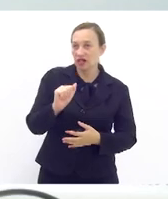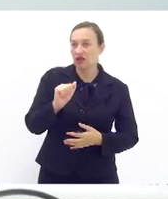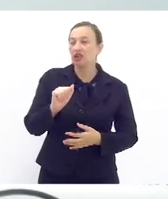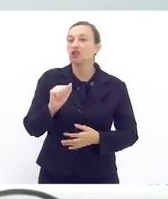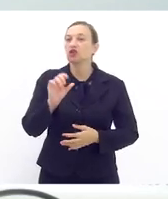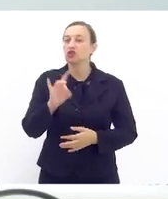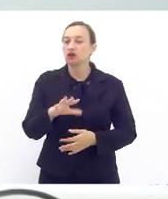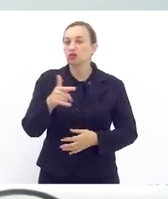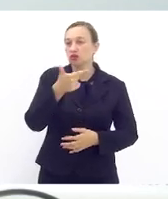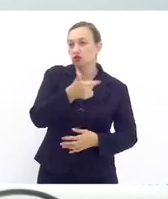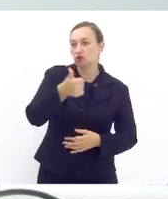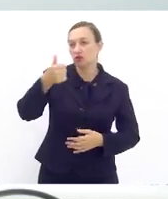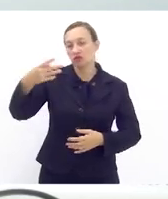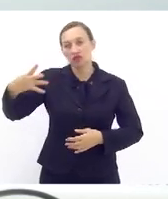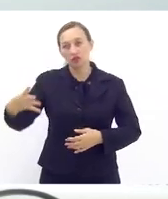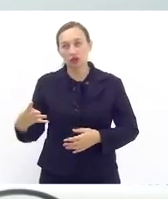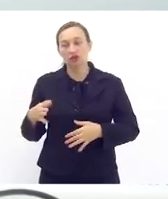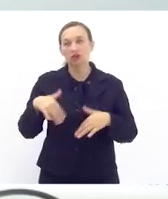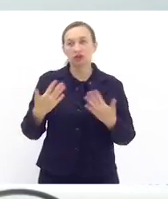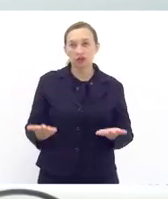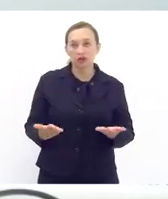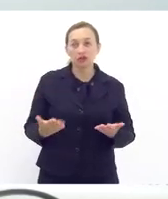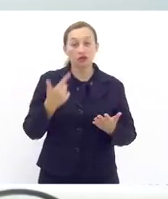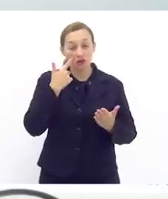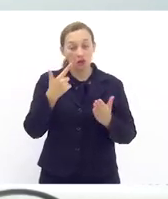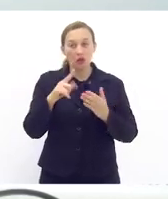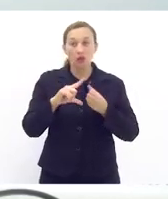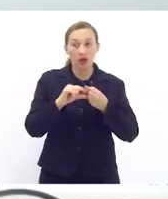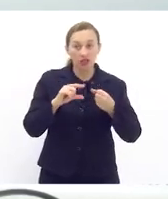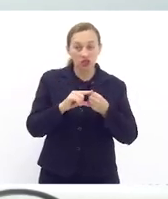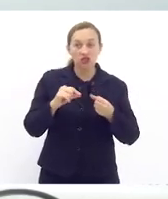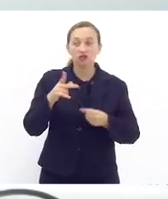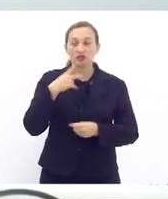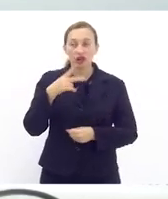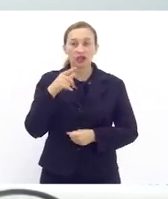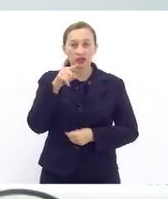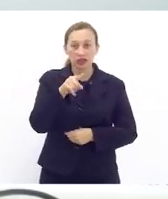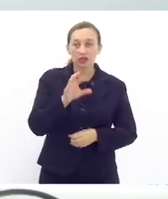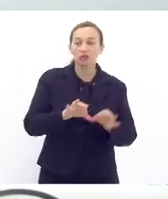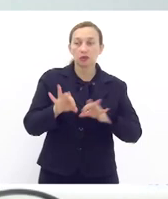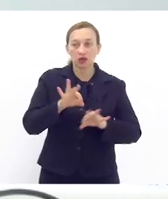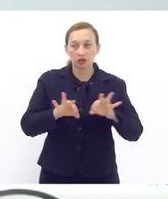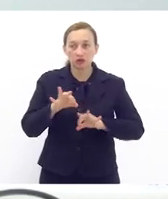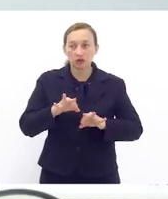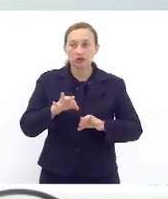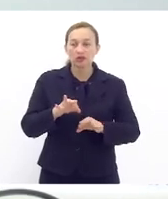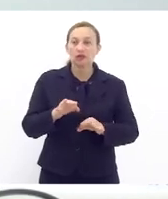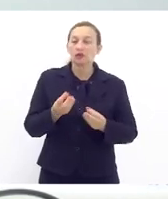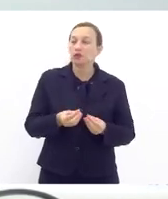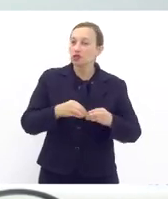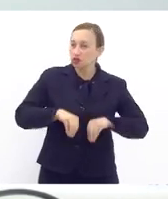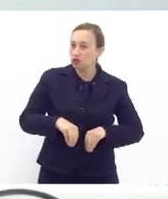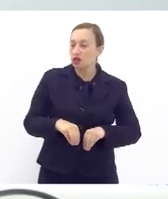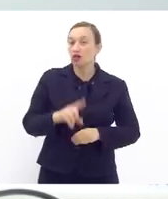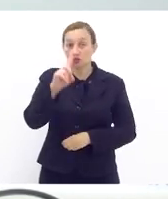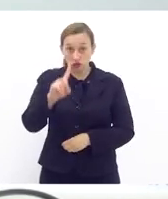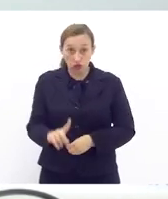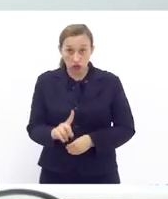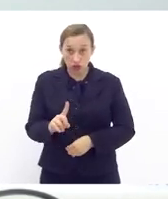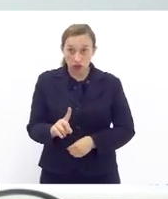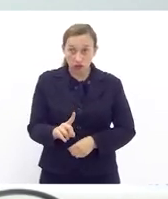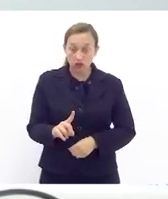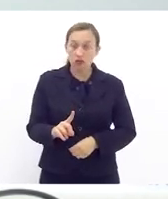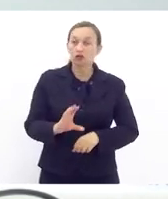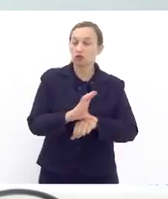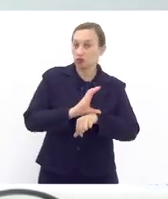jurídica sobre isso então acrescentar dizendo que a previsão de metas contidas no plano não prejudica exigibilidade imediata dos direitos né assegurados